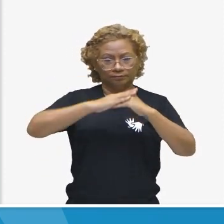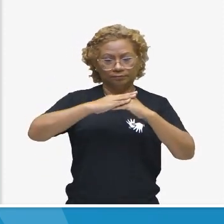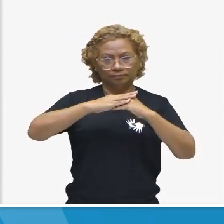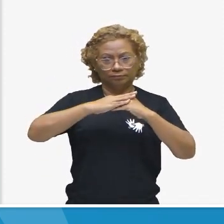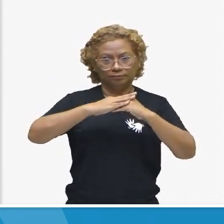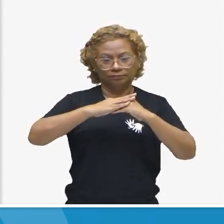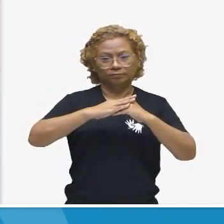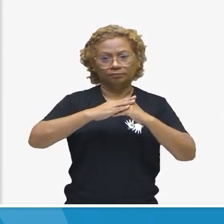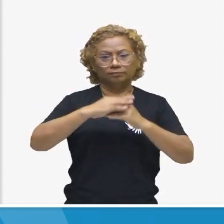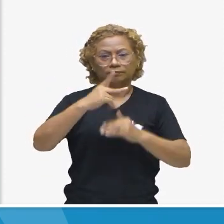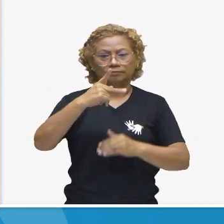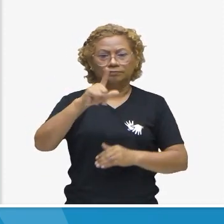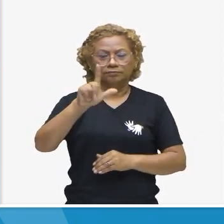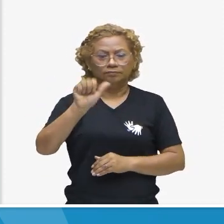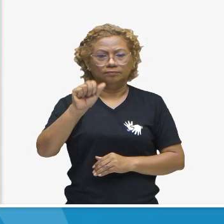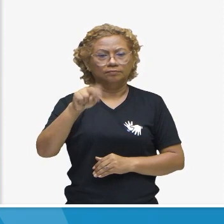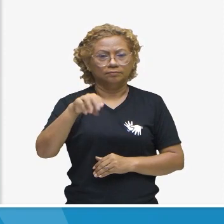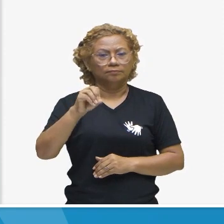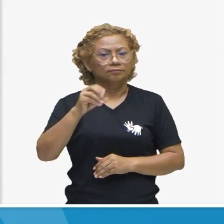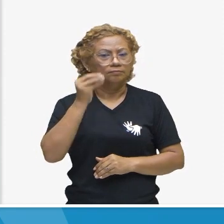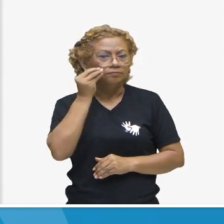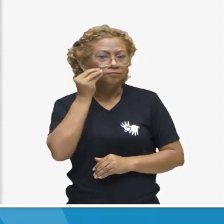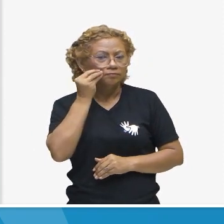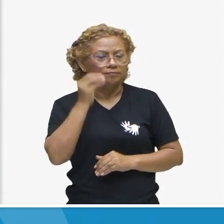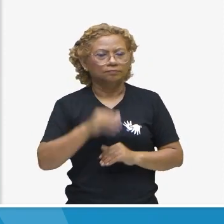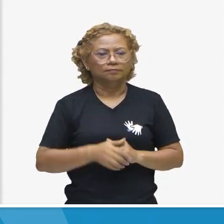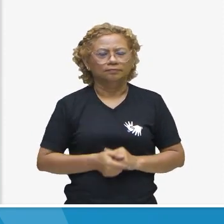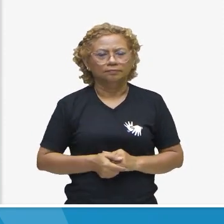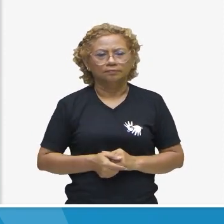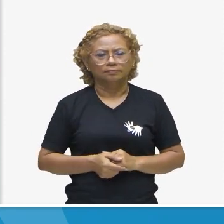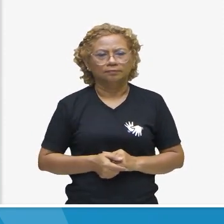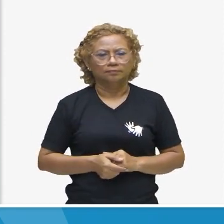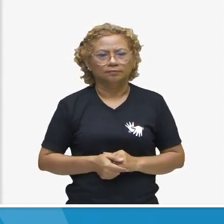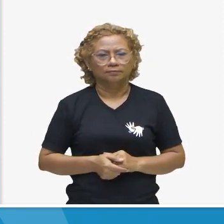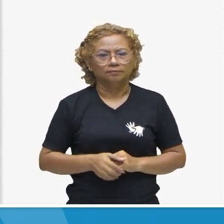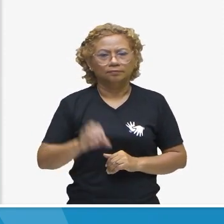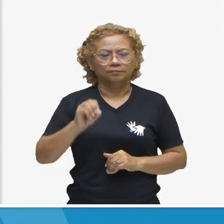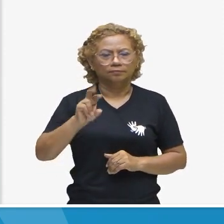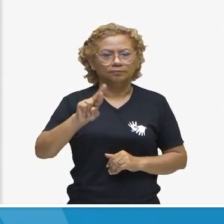planos, tá? Observa, projeção ortogonal.